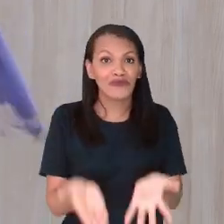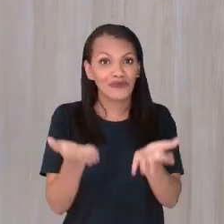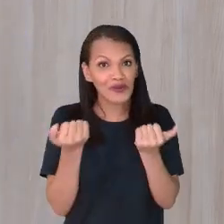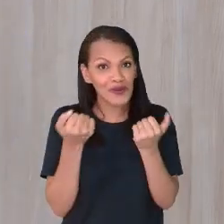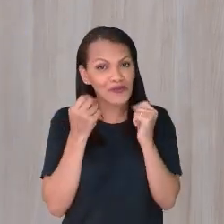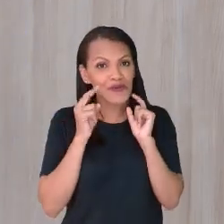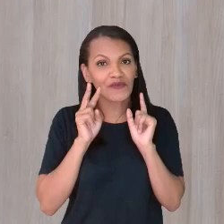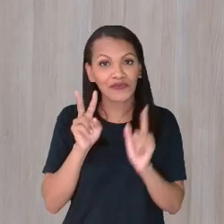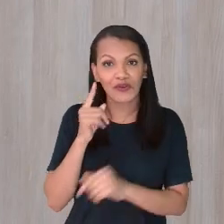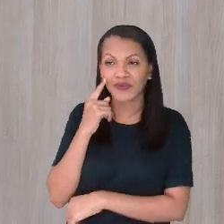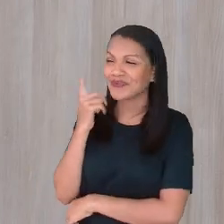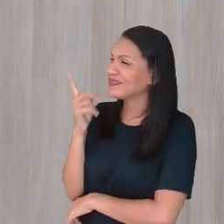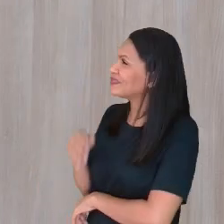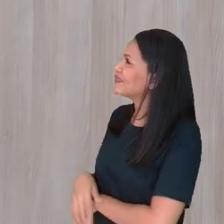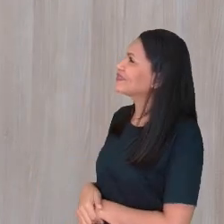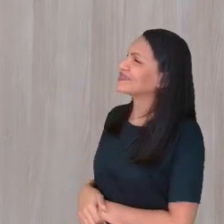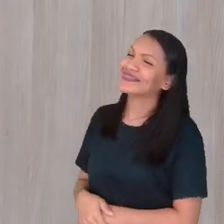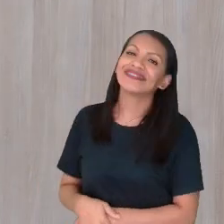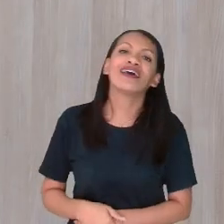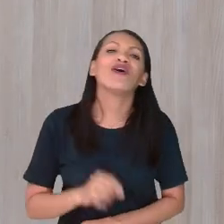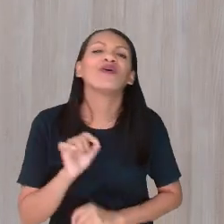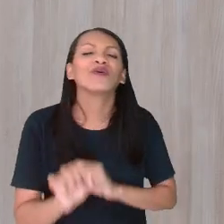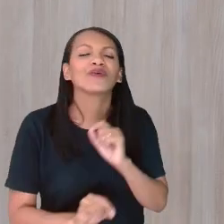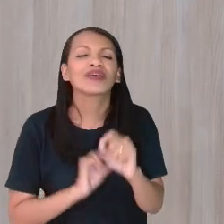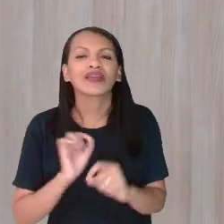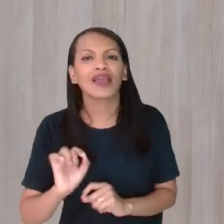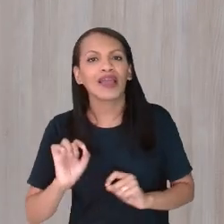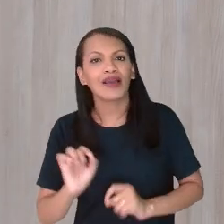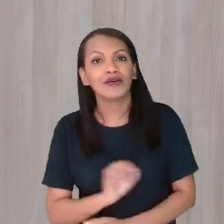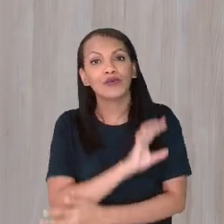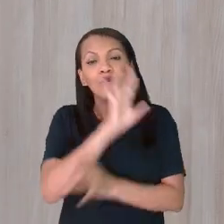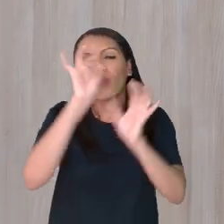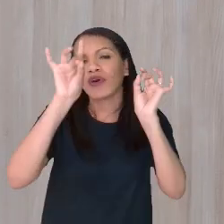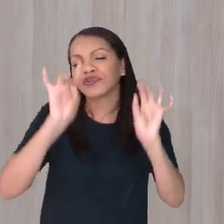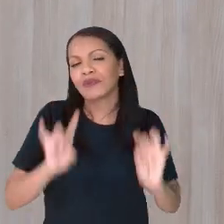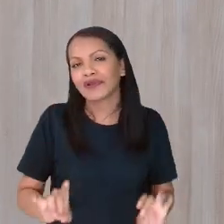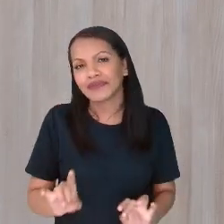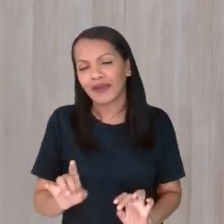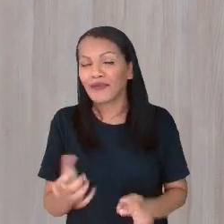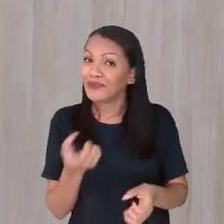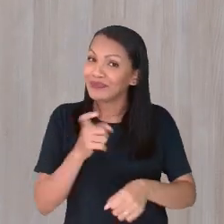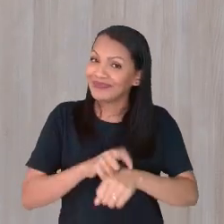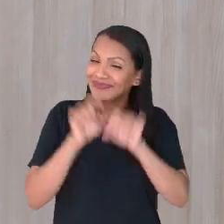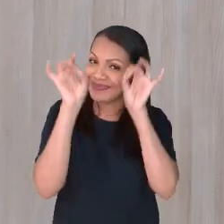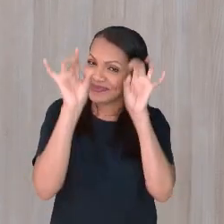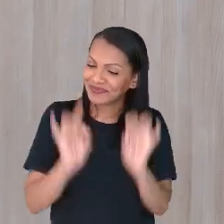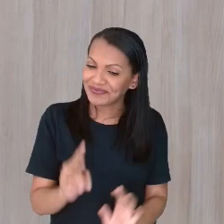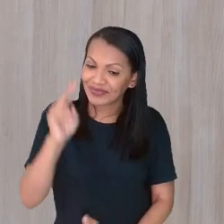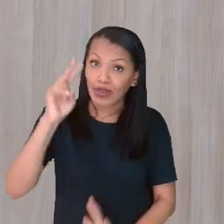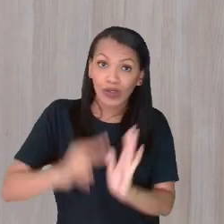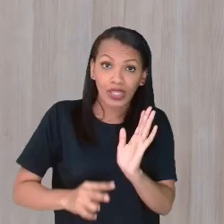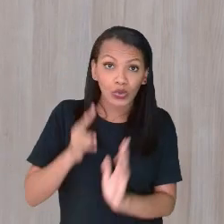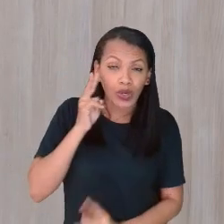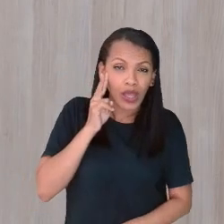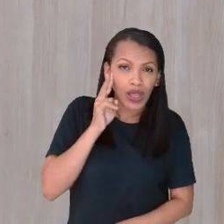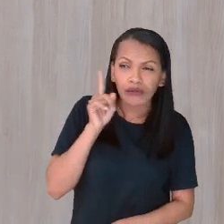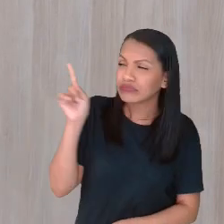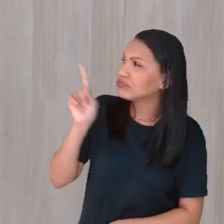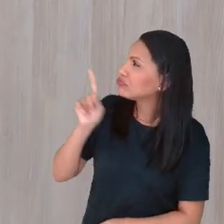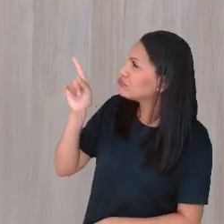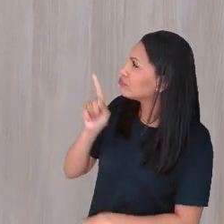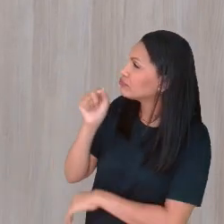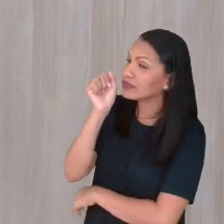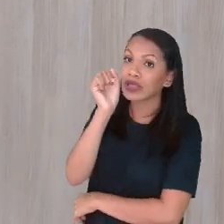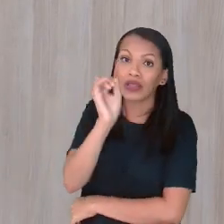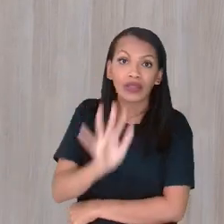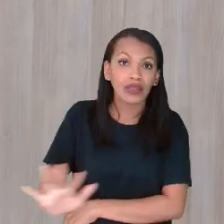vai para o nosso momento deleite, que é exatamente essa leitura visual, né? Essa